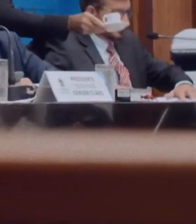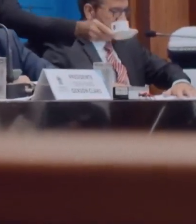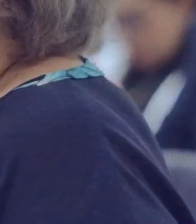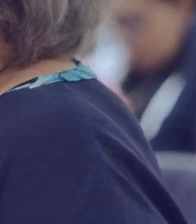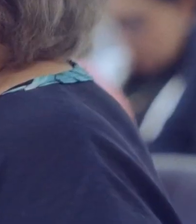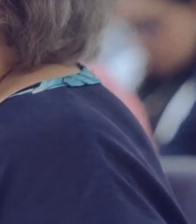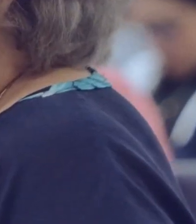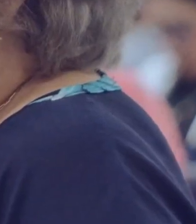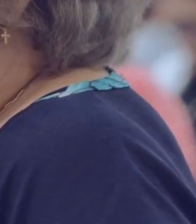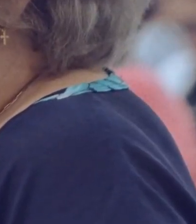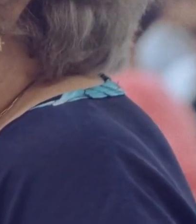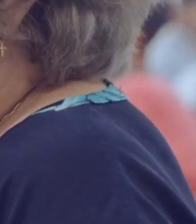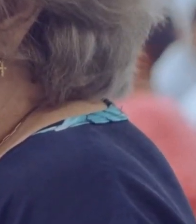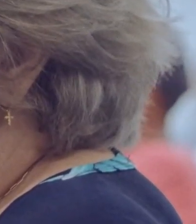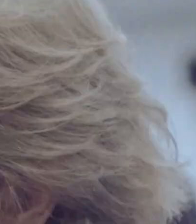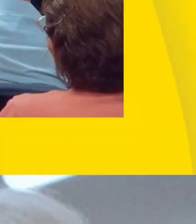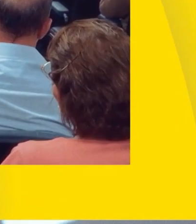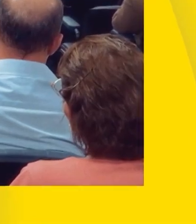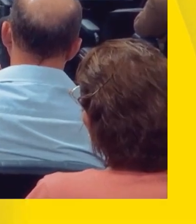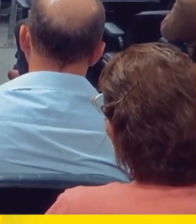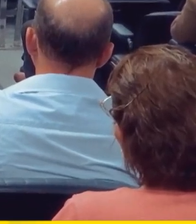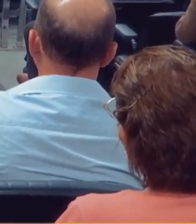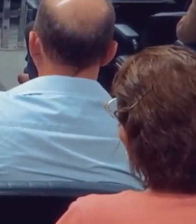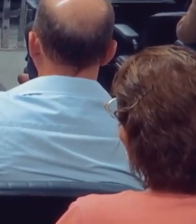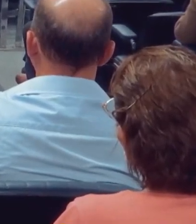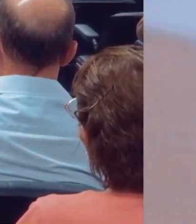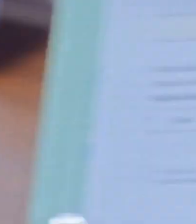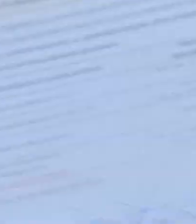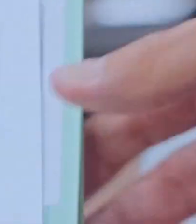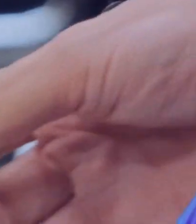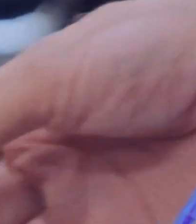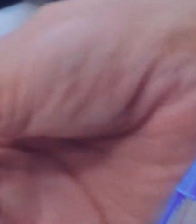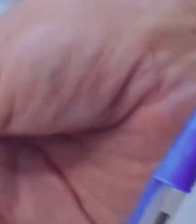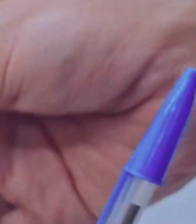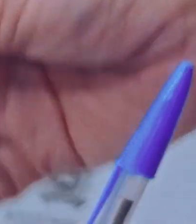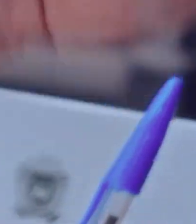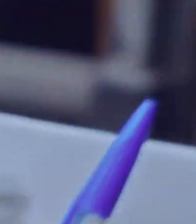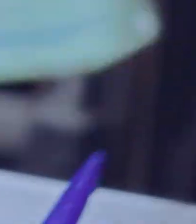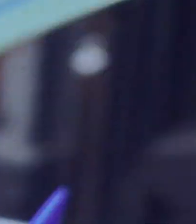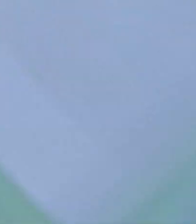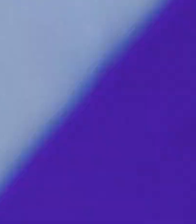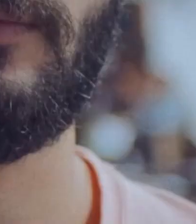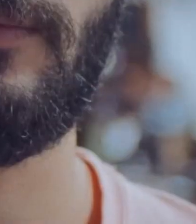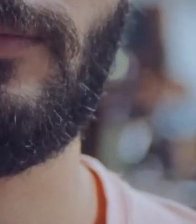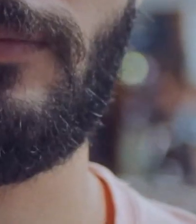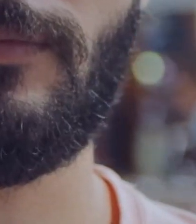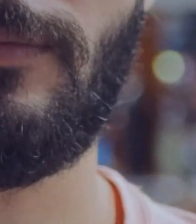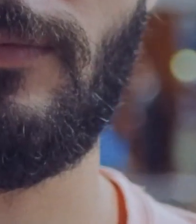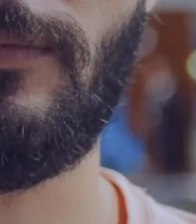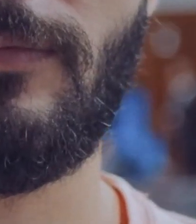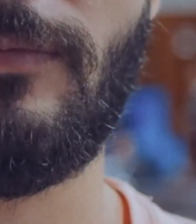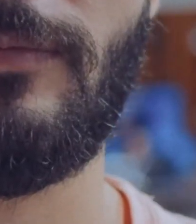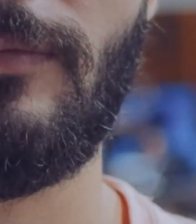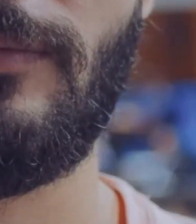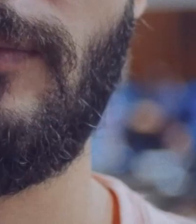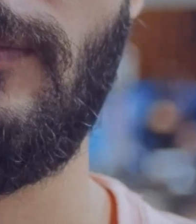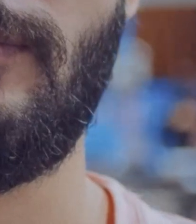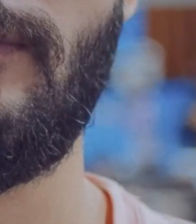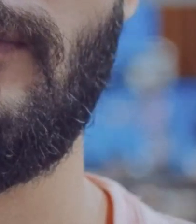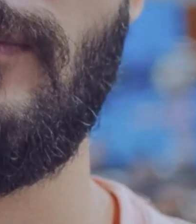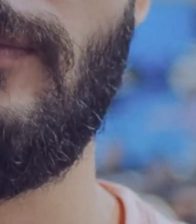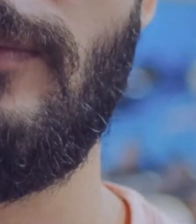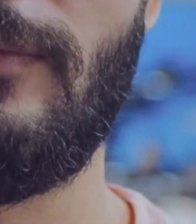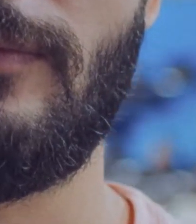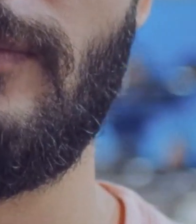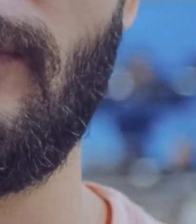das pautas das audiências realizadas só em 2023. E vem muito mais pela frente. E aí, vamos decidir